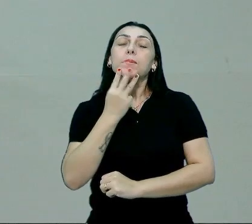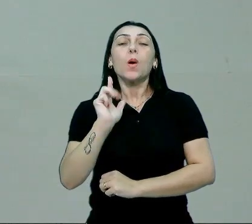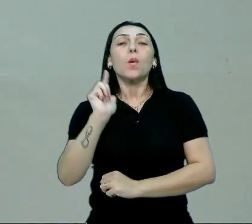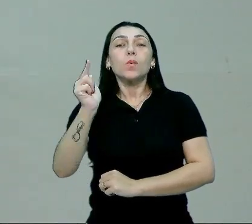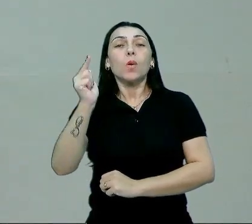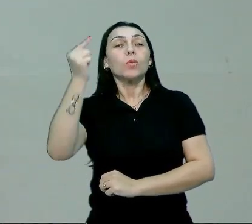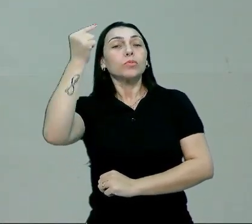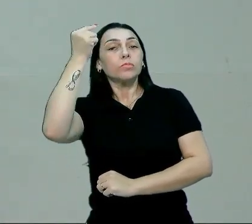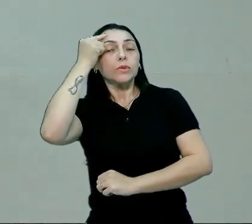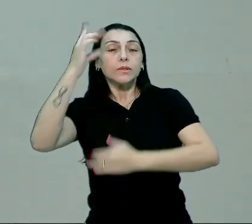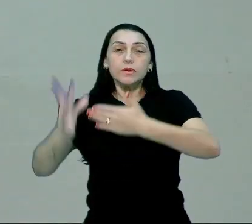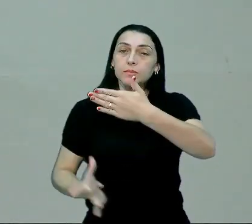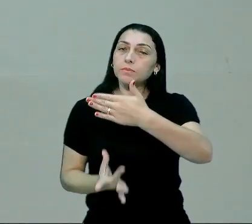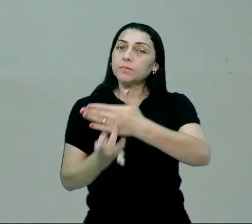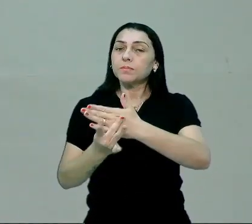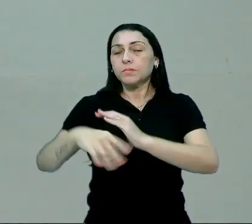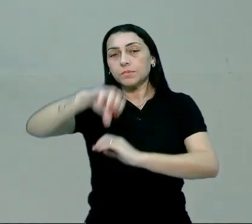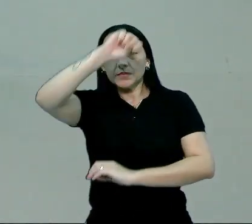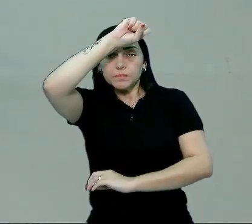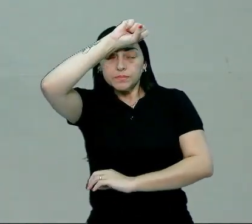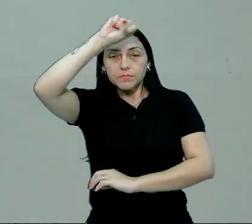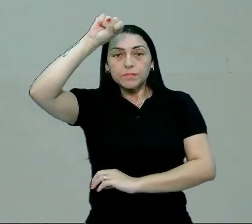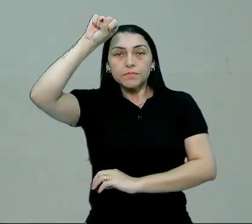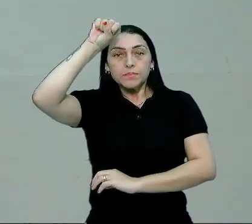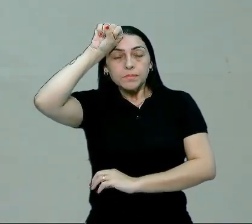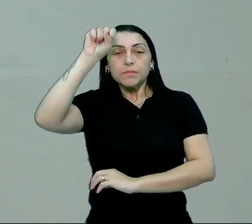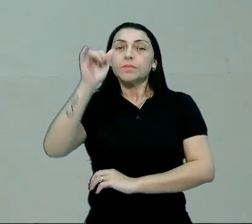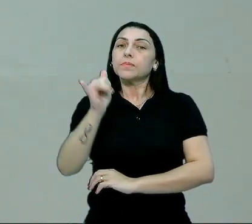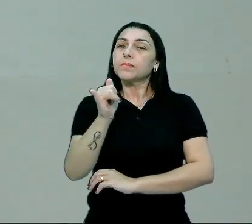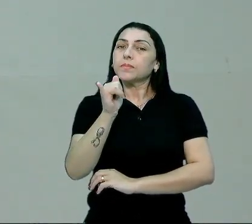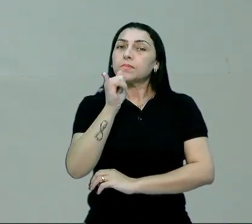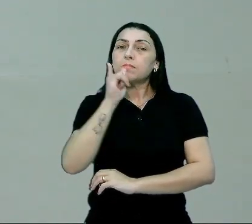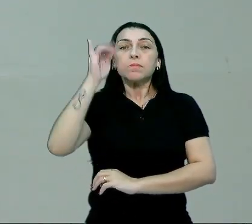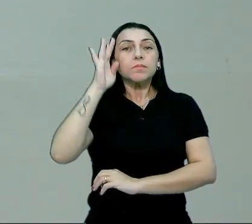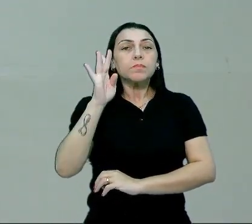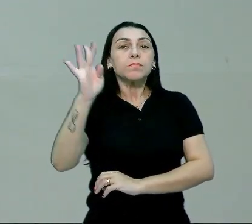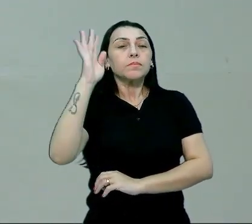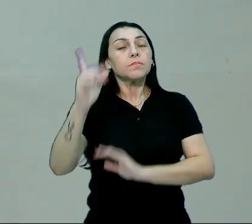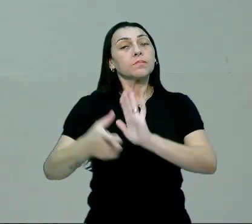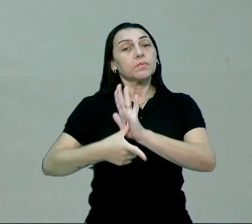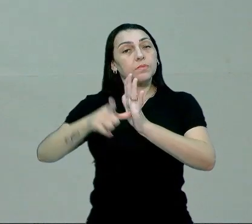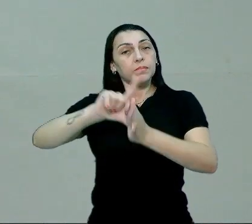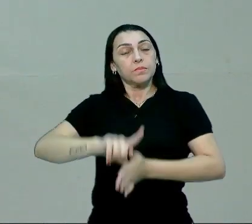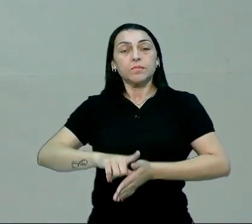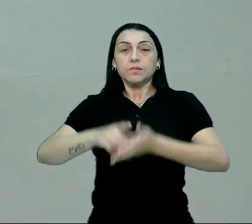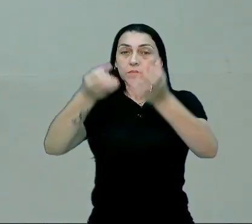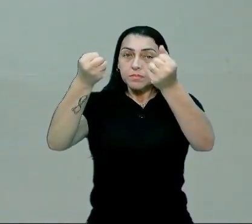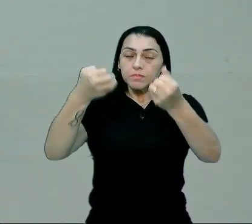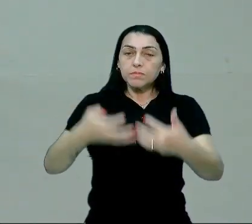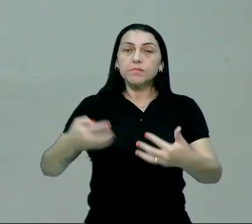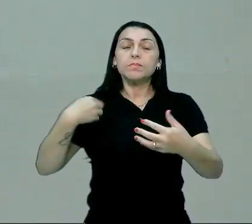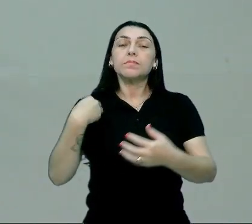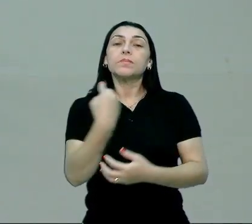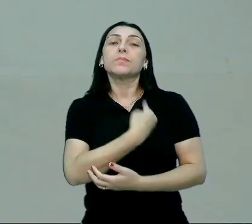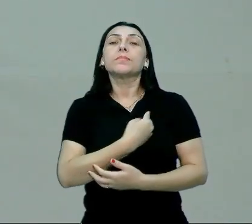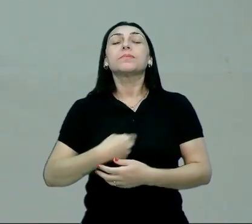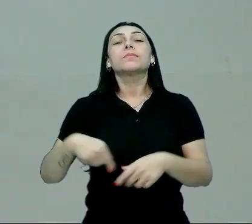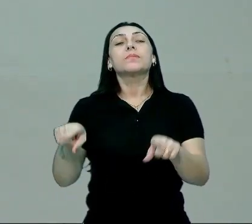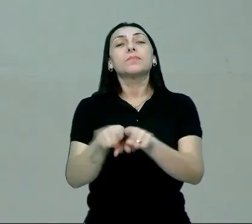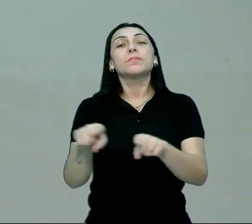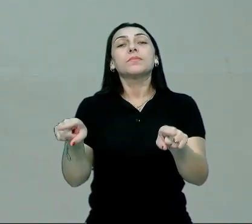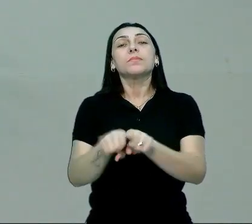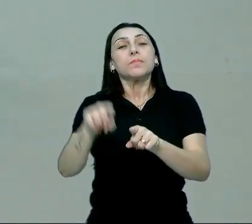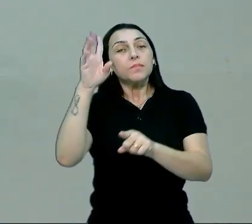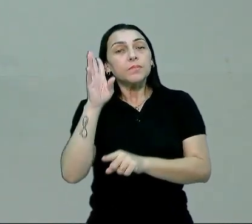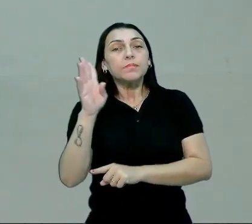outro grande clássico da sociologia. A exemplo da teoria anteriormente trabalhada, nós também,